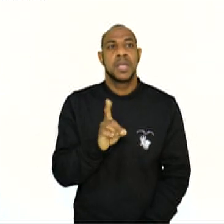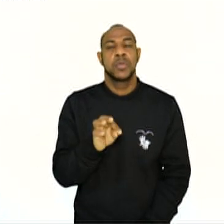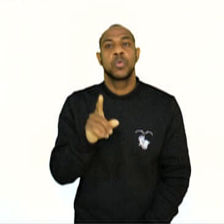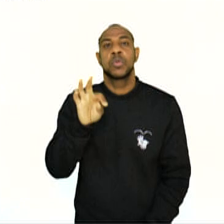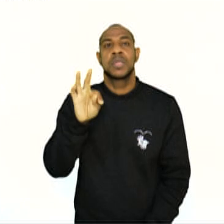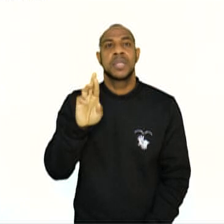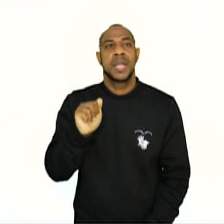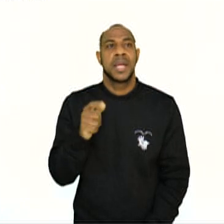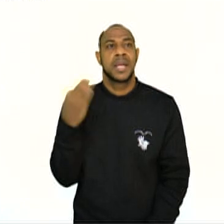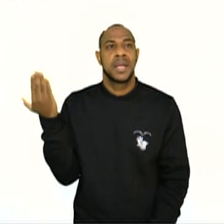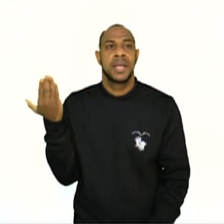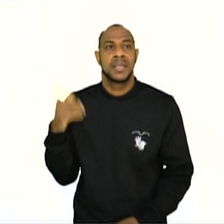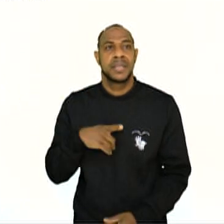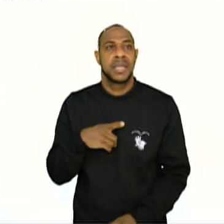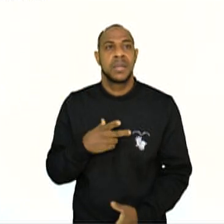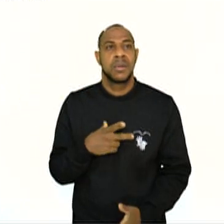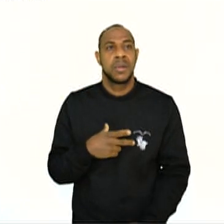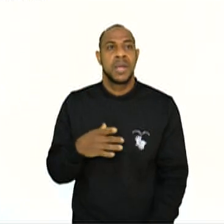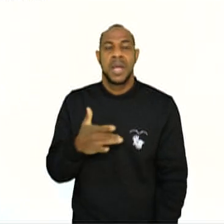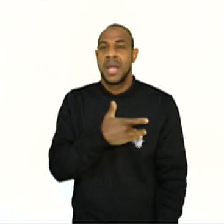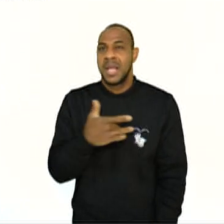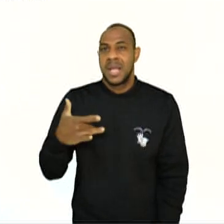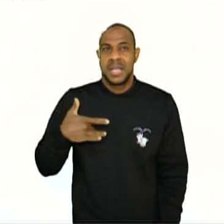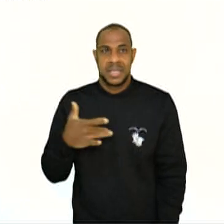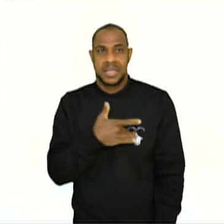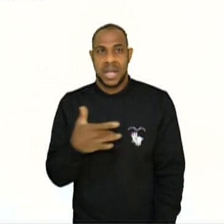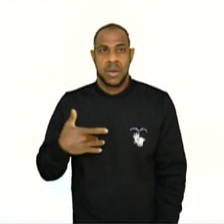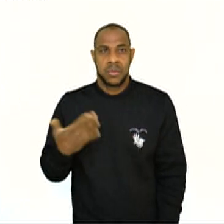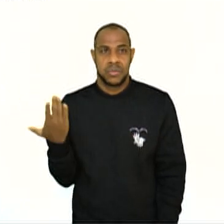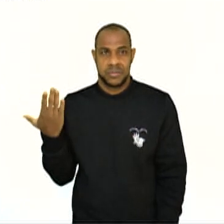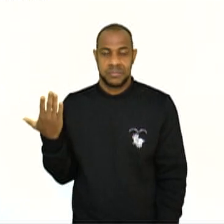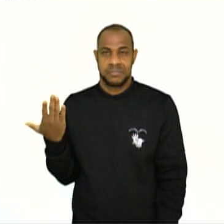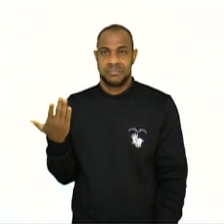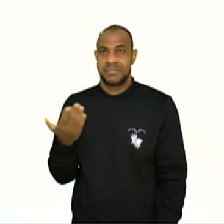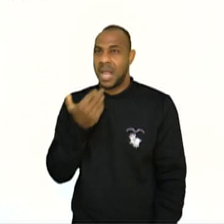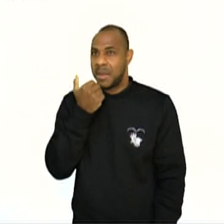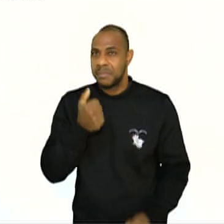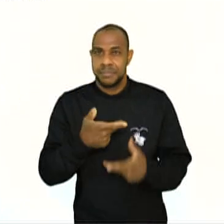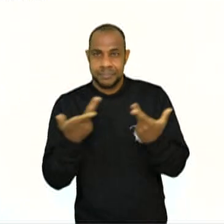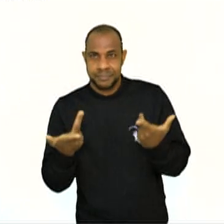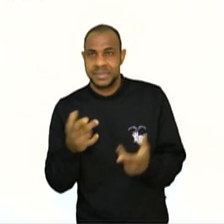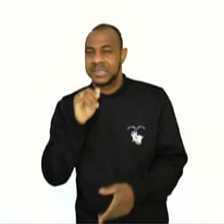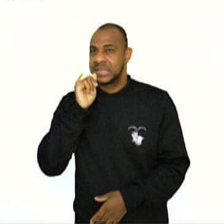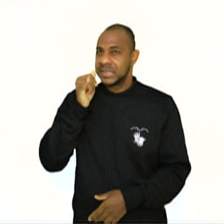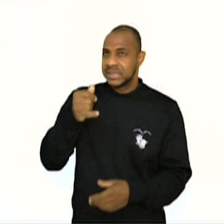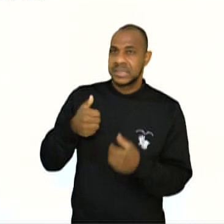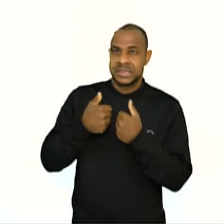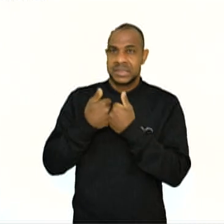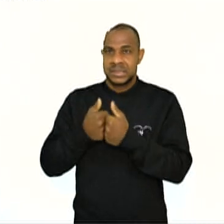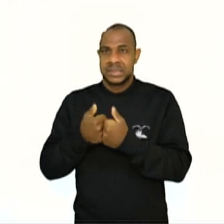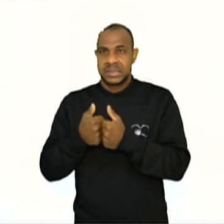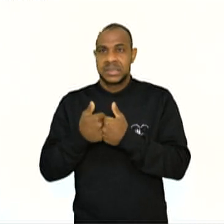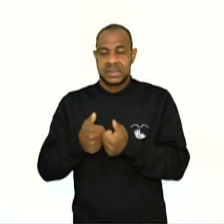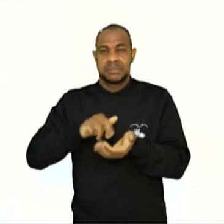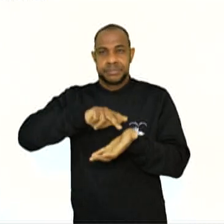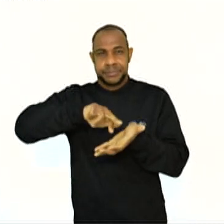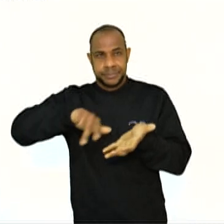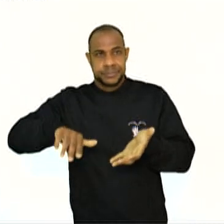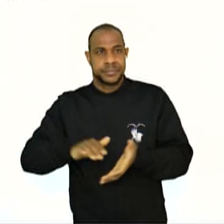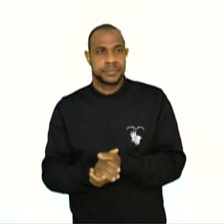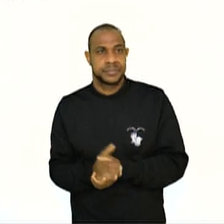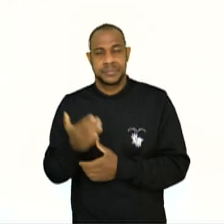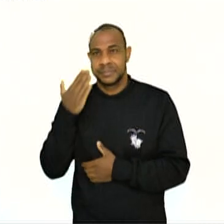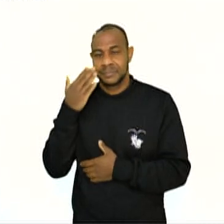lembra? Saúde, alimentação, transporte e energia. Então, dinheiro público para fomentar essas áreas da